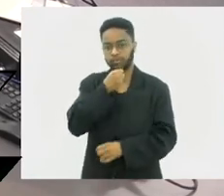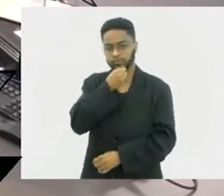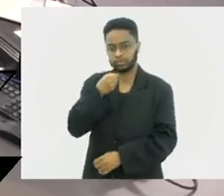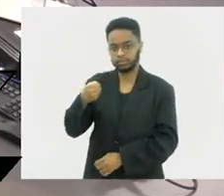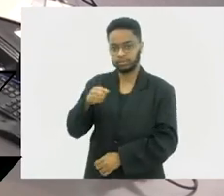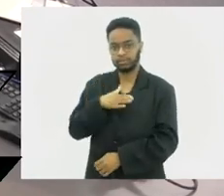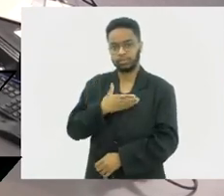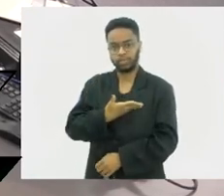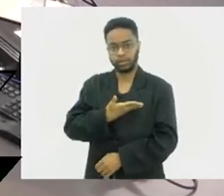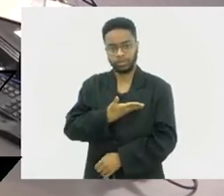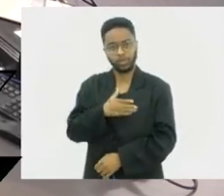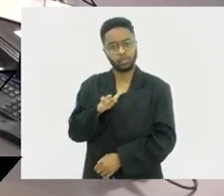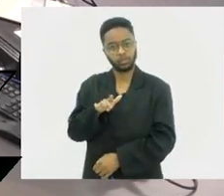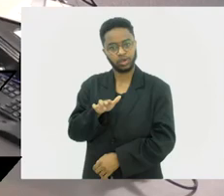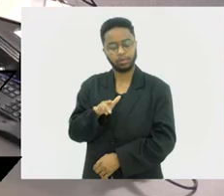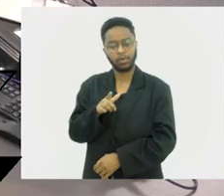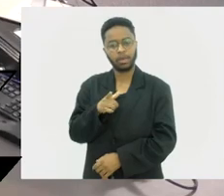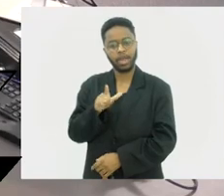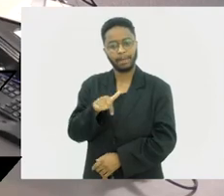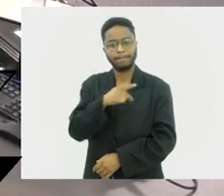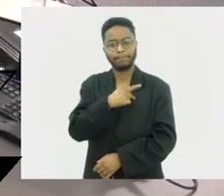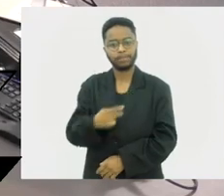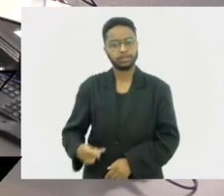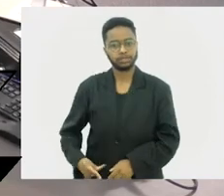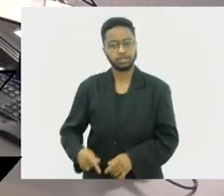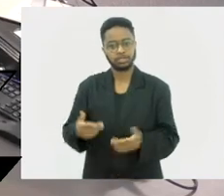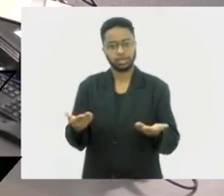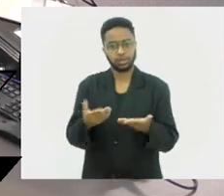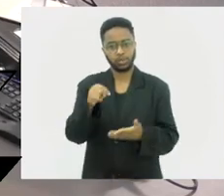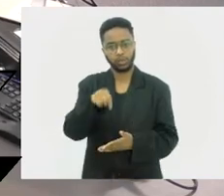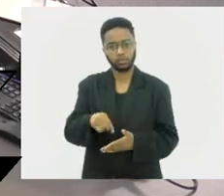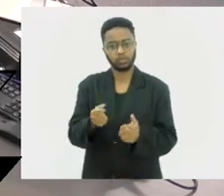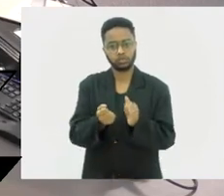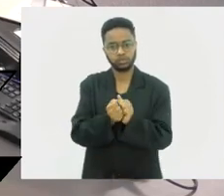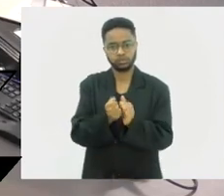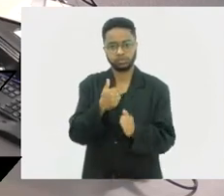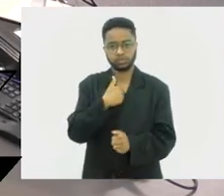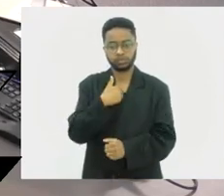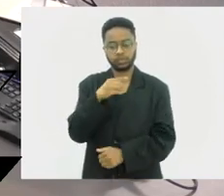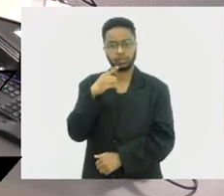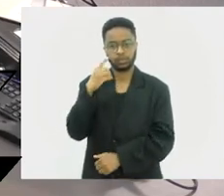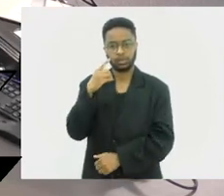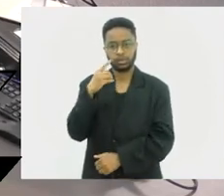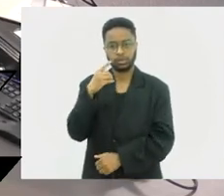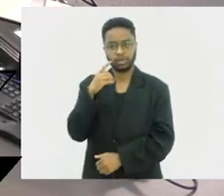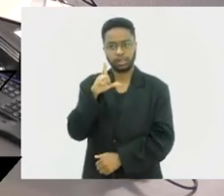irmão, que preside essa audiência comigo, o deputado Léo Vieira.